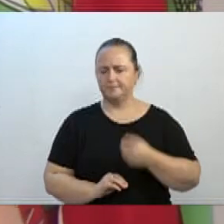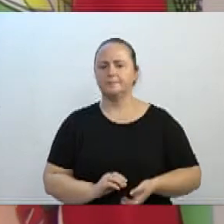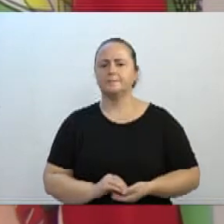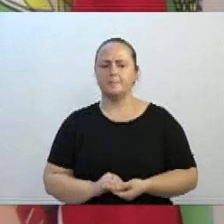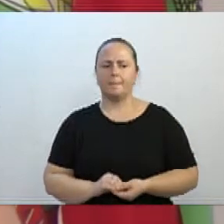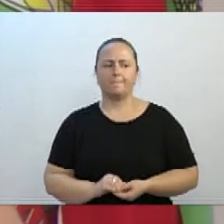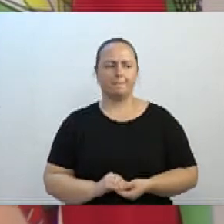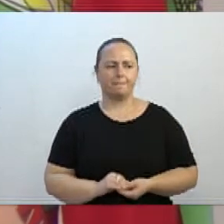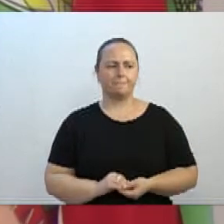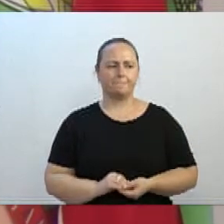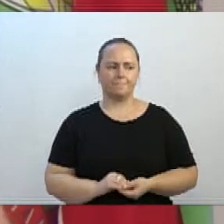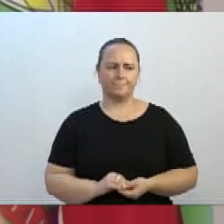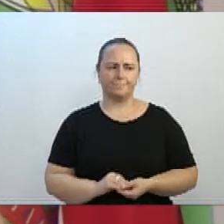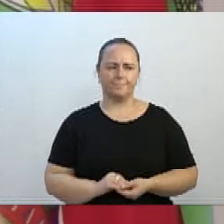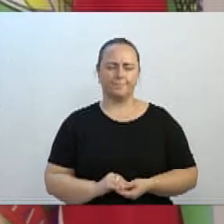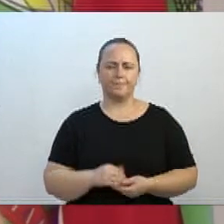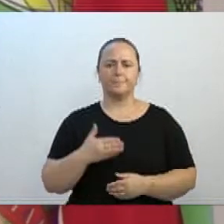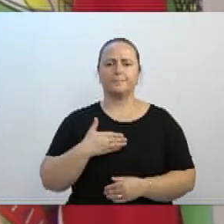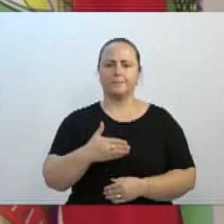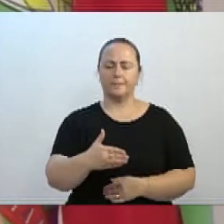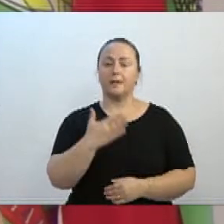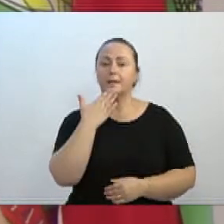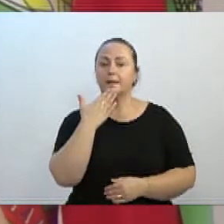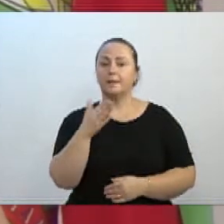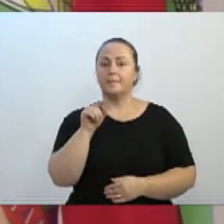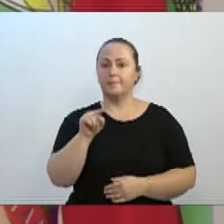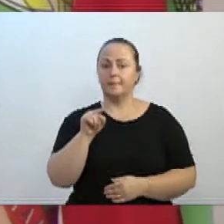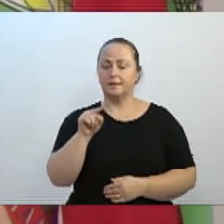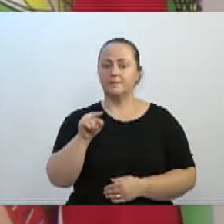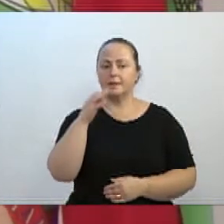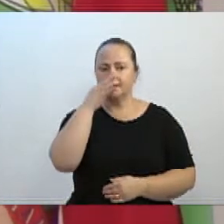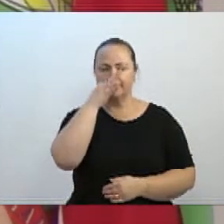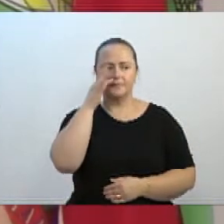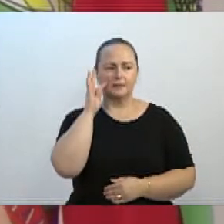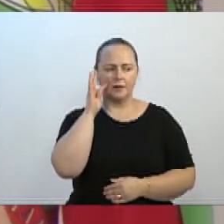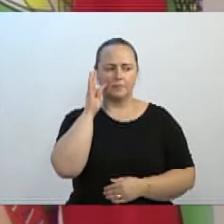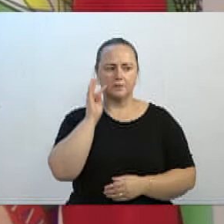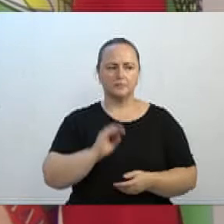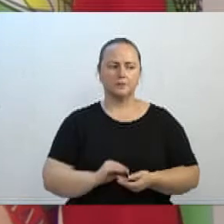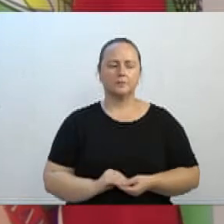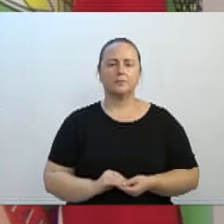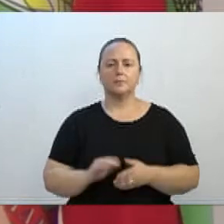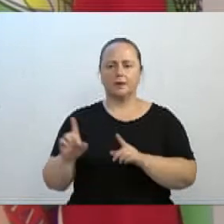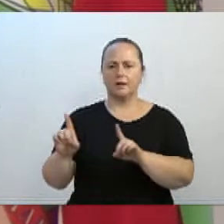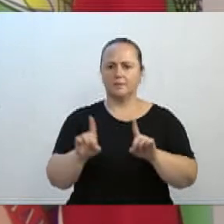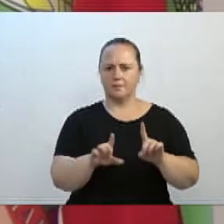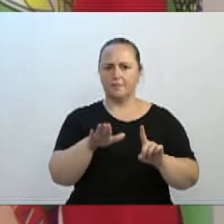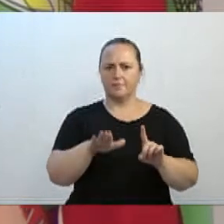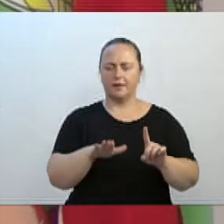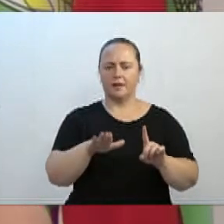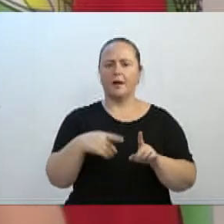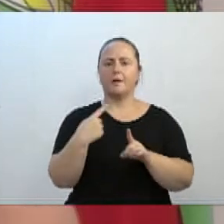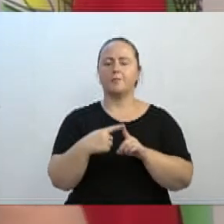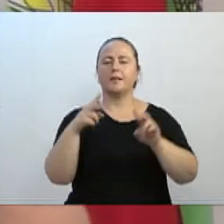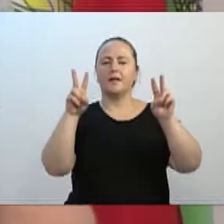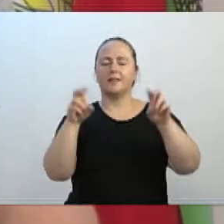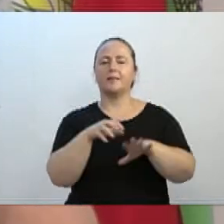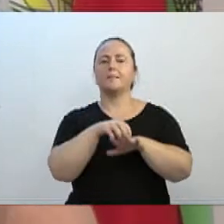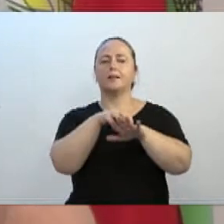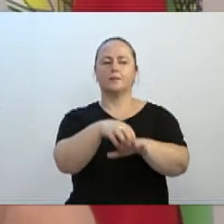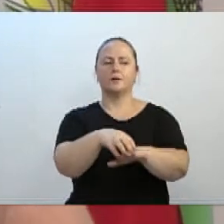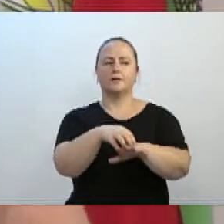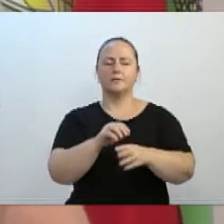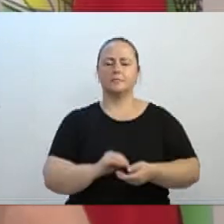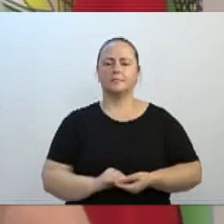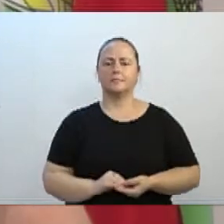alguns aspectos, e eu gostaria, inclusive, de pedir para o vereador João Paulo Tamaturgo ficar aqui na plenária, porque eu vou falar de turismo.